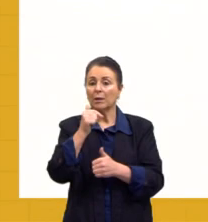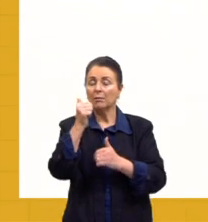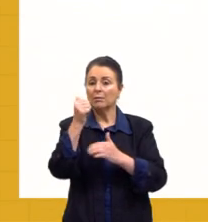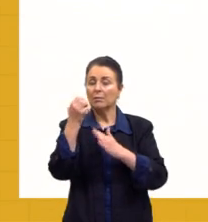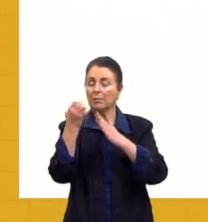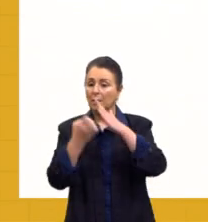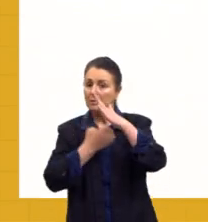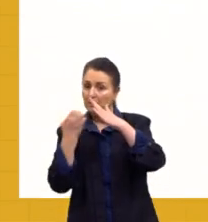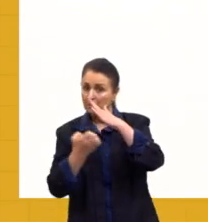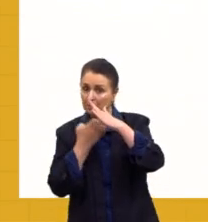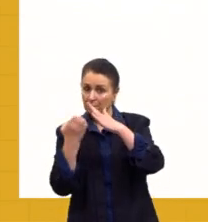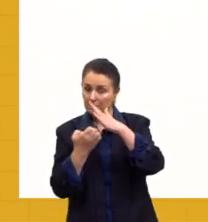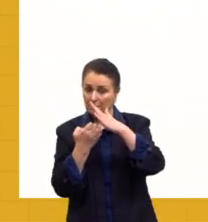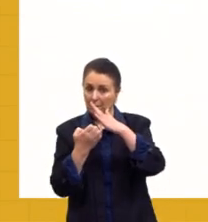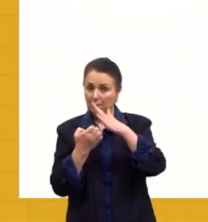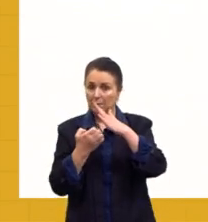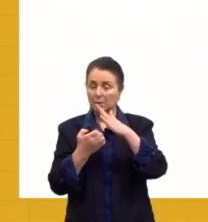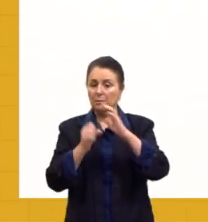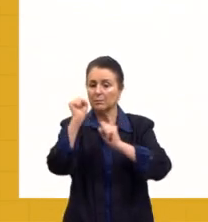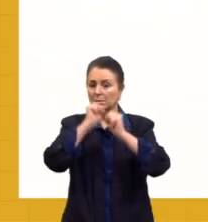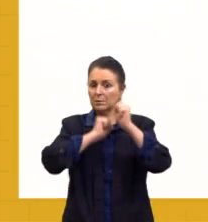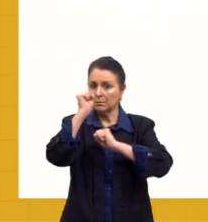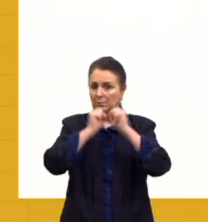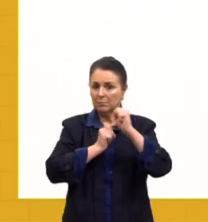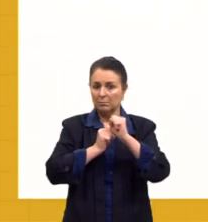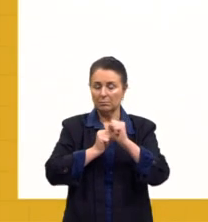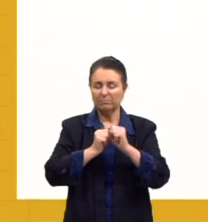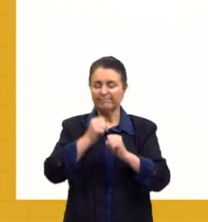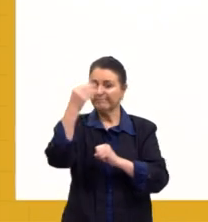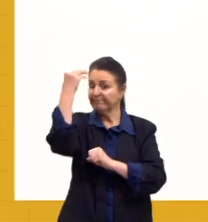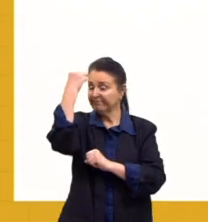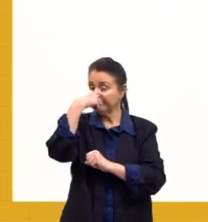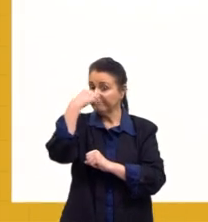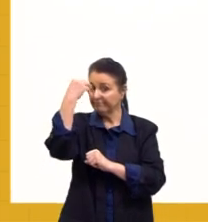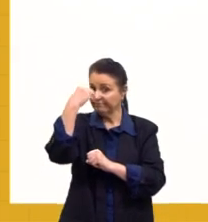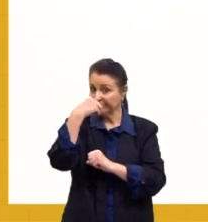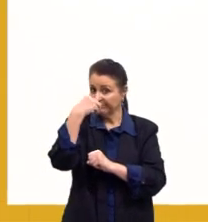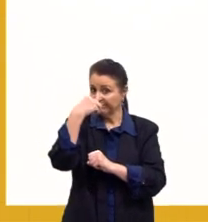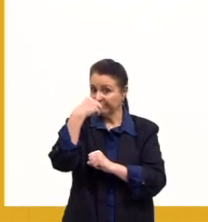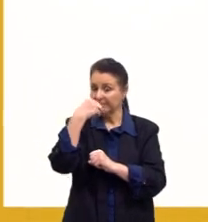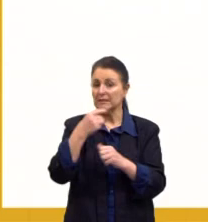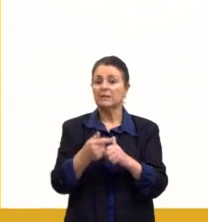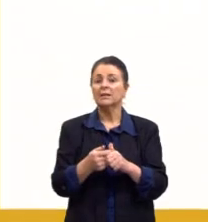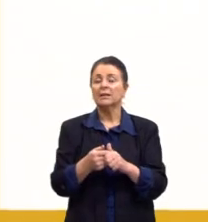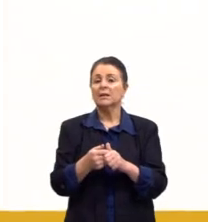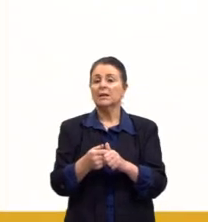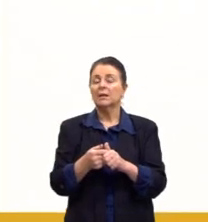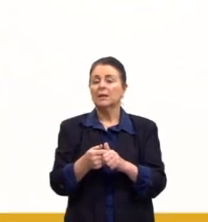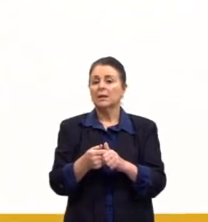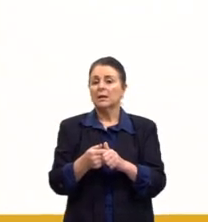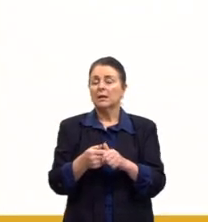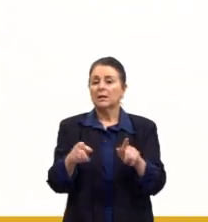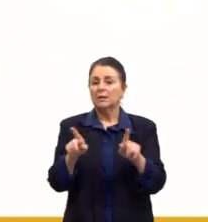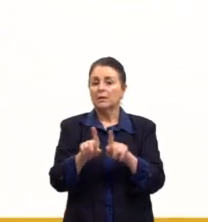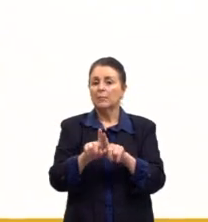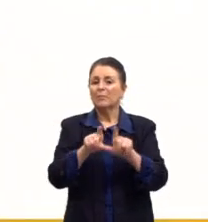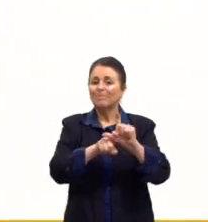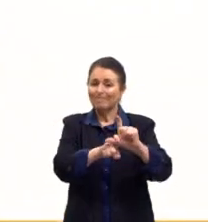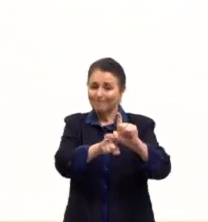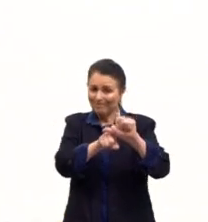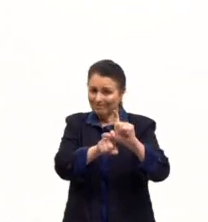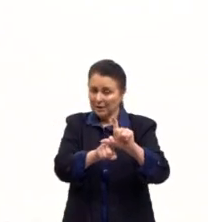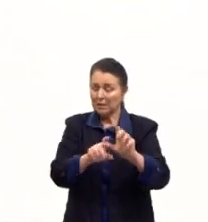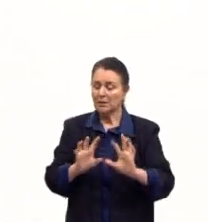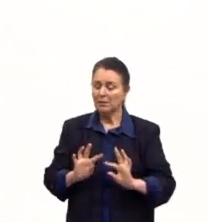empresas né questão de fábricas muito fraco né É por essa questão uma alta dependência tecnológica